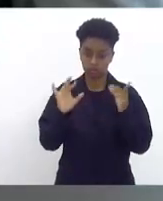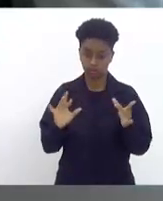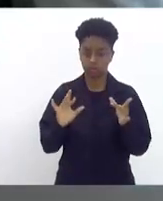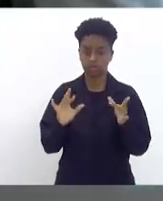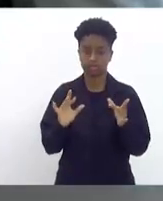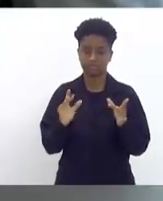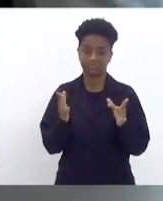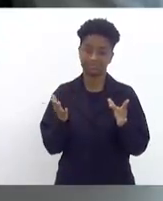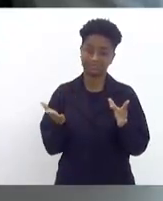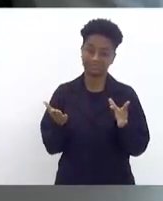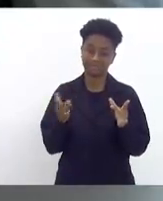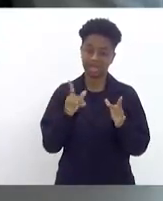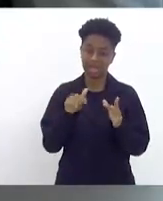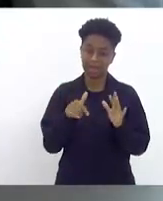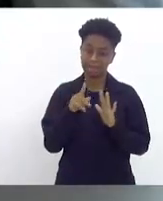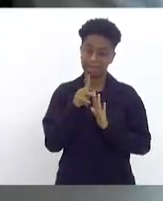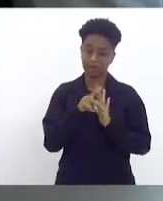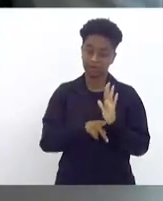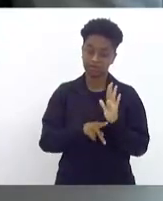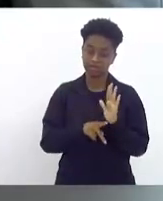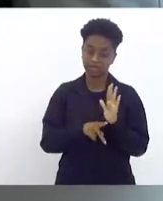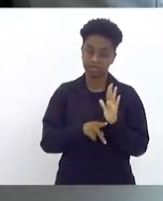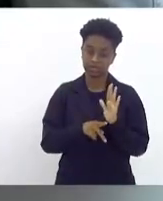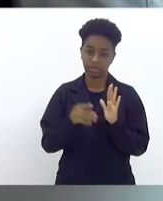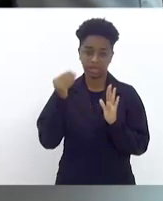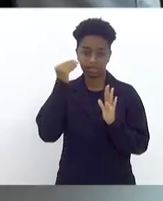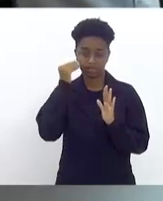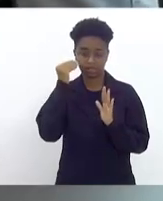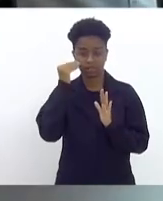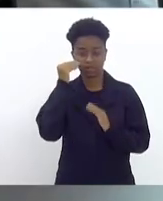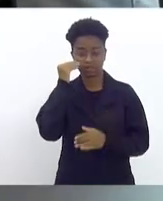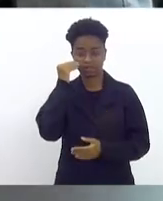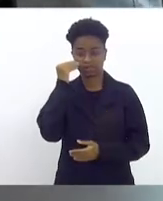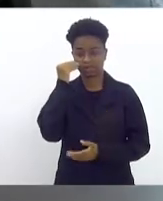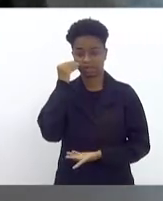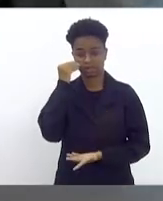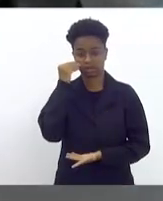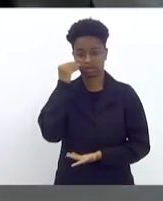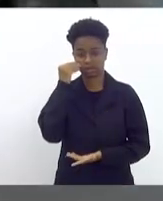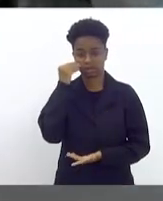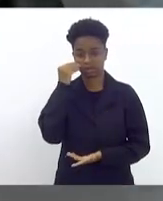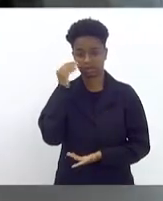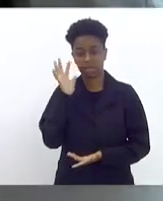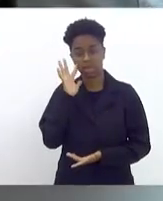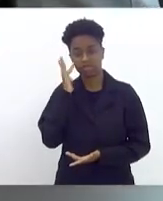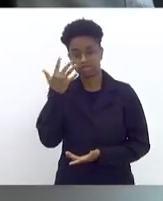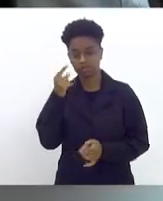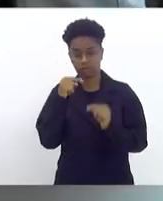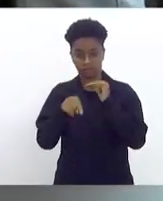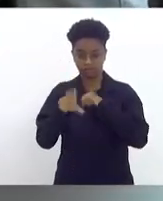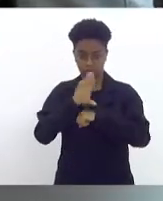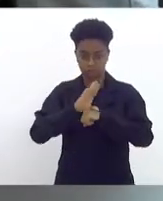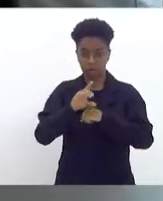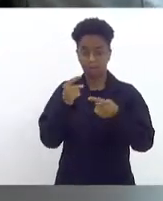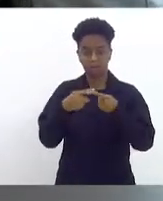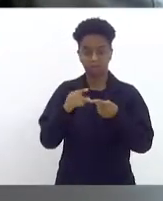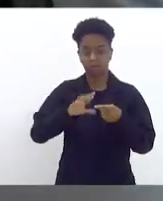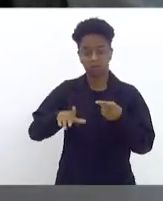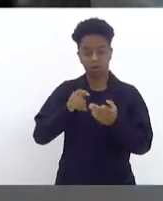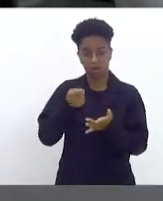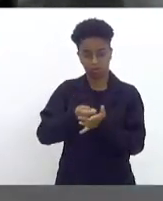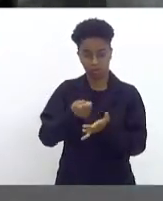ele é um projeto que ele busca sanar né a inconstitucionalidade porque ele não cria uma obrigatoriedade